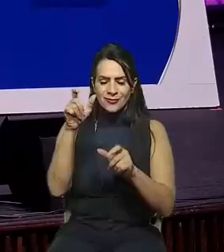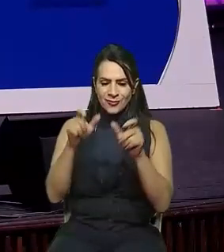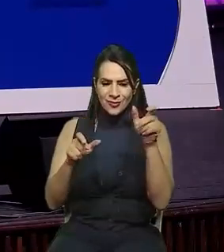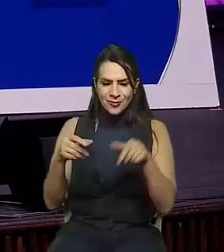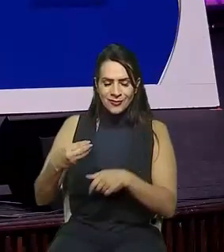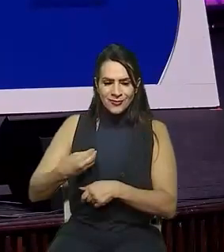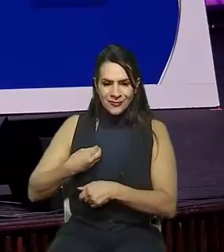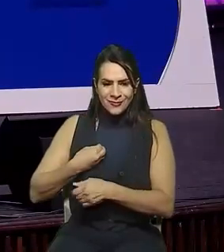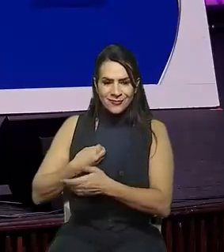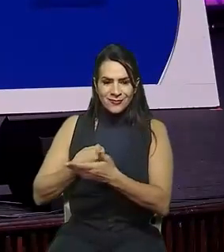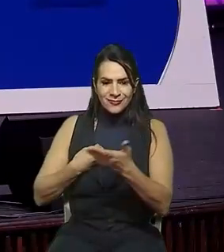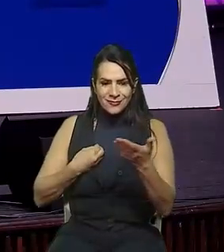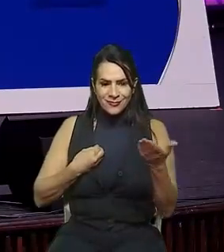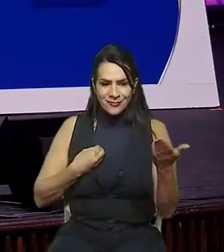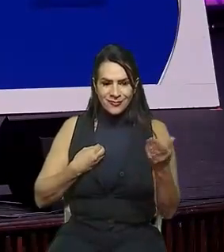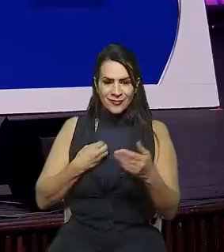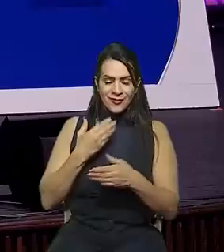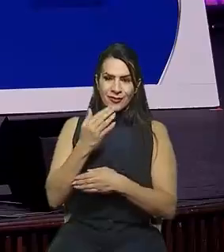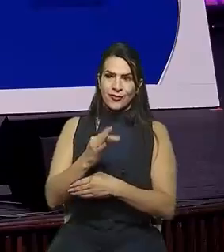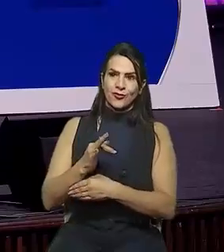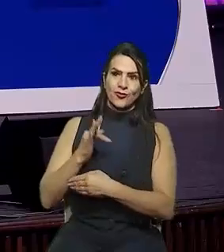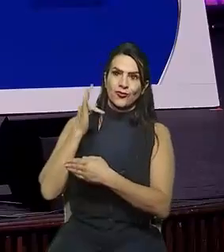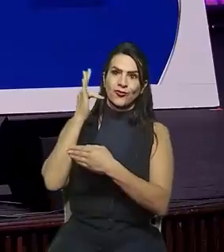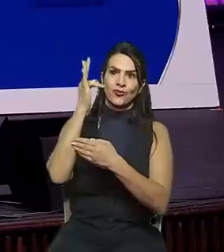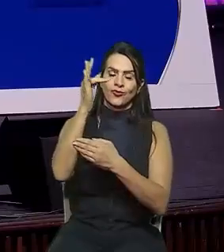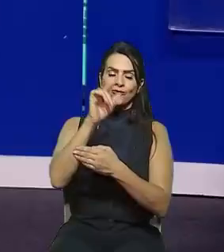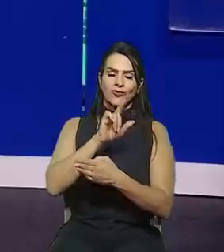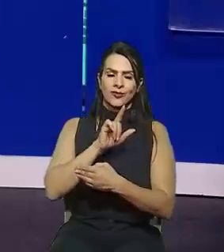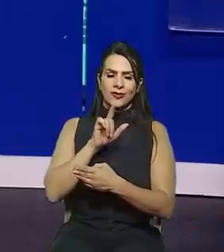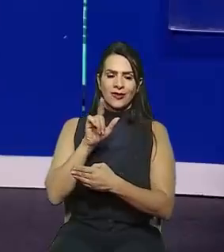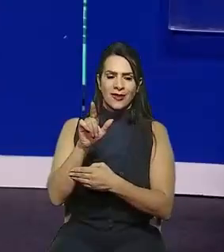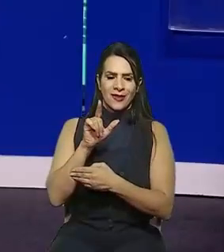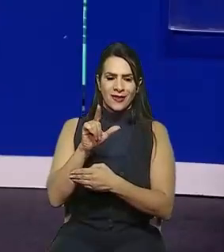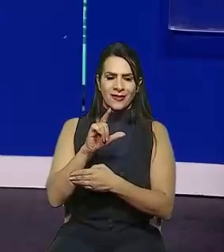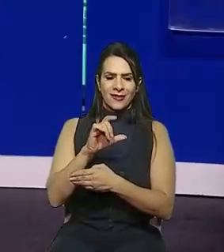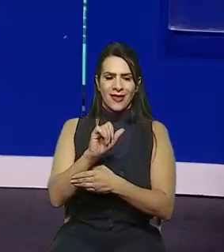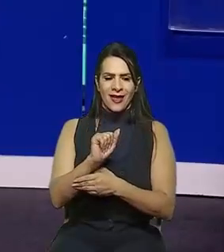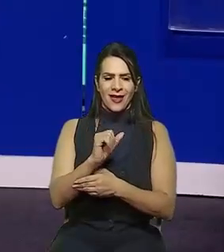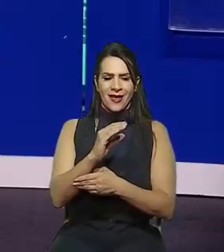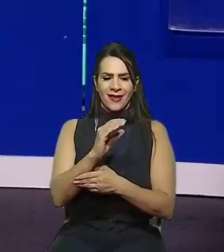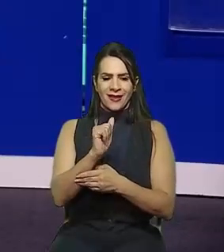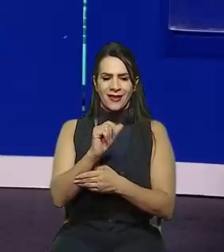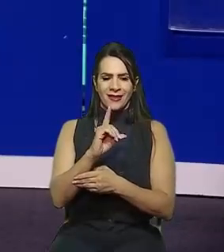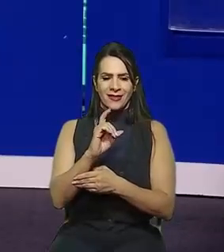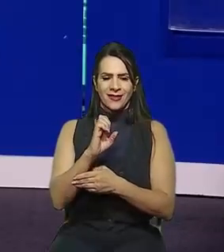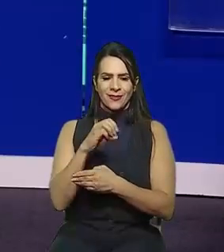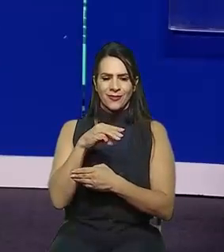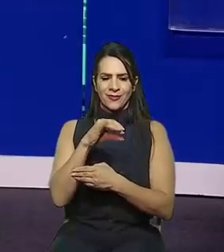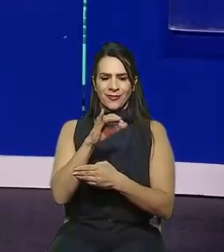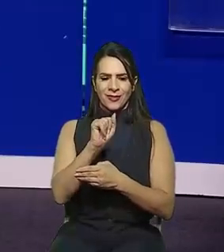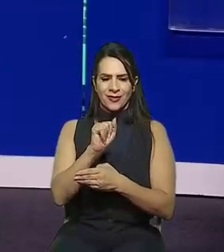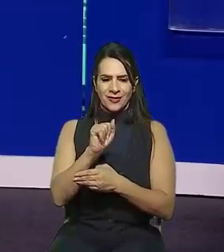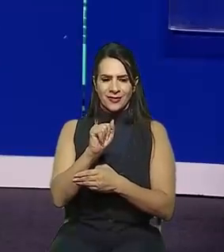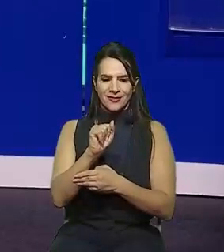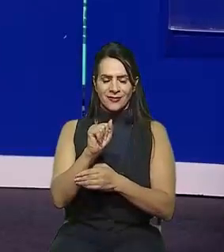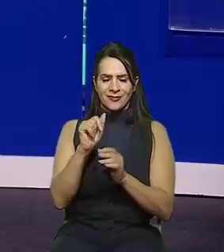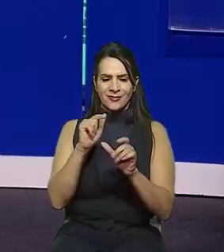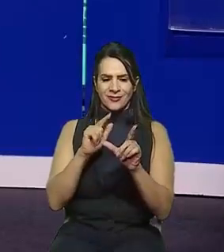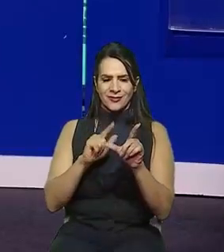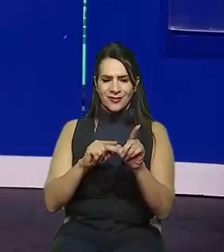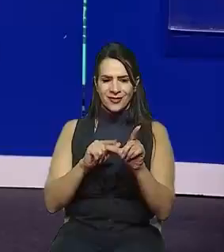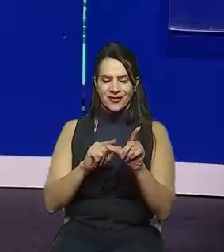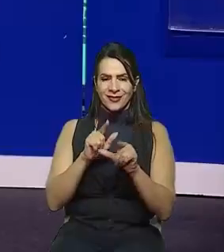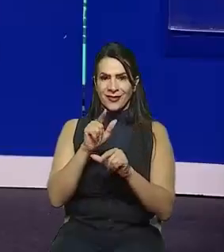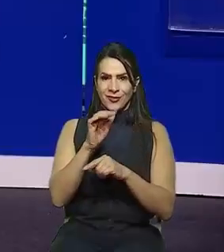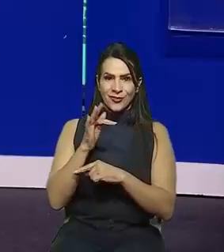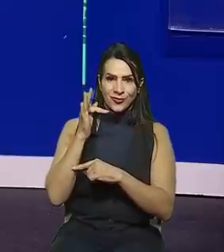sentada é Ana Maria Machado, uma senhora branca de cabelos ondulados e grisalhos, cujo comprimento lhe vai até os ombros. Ela traja